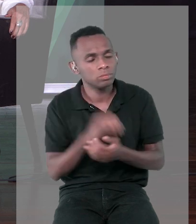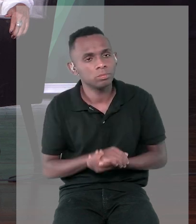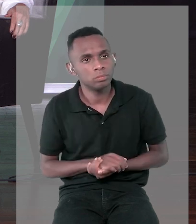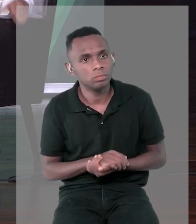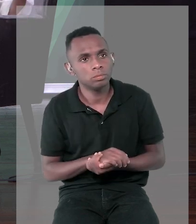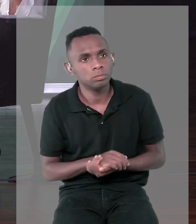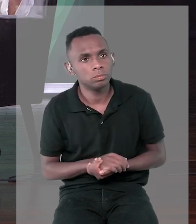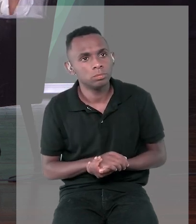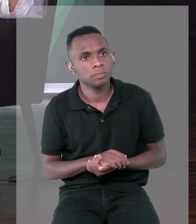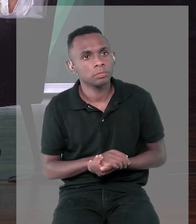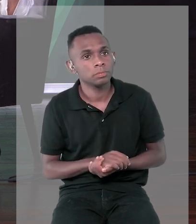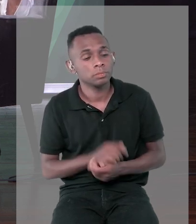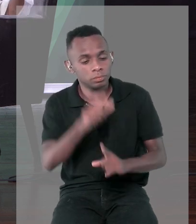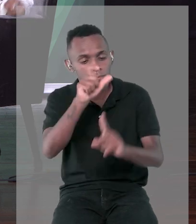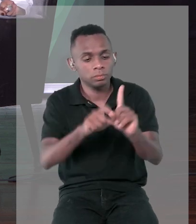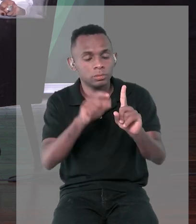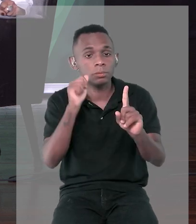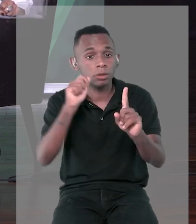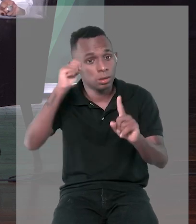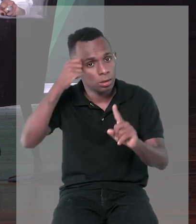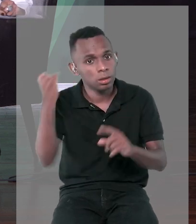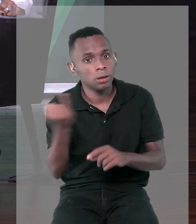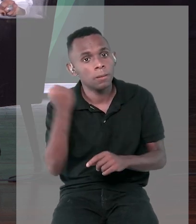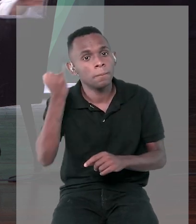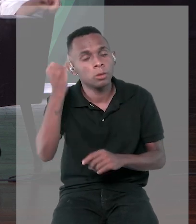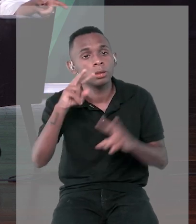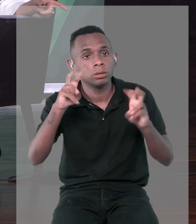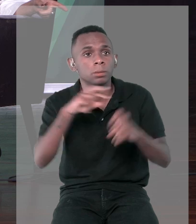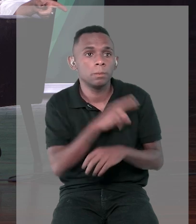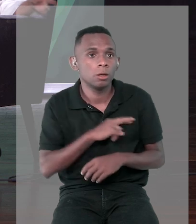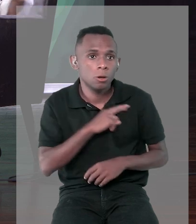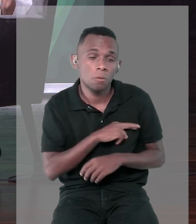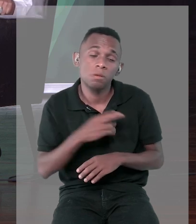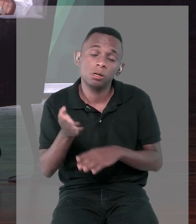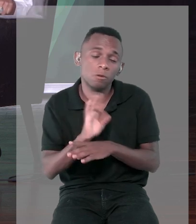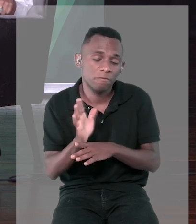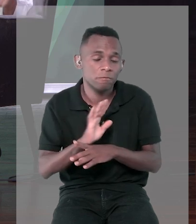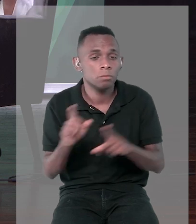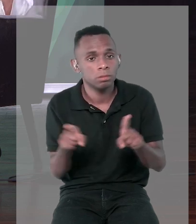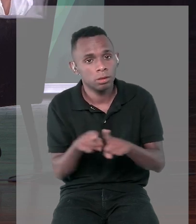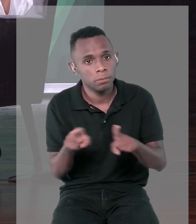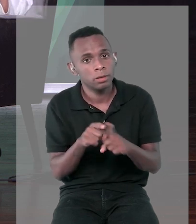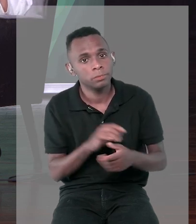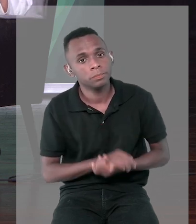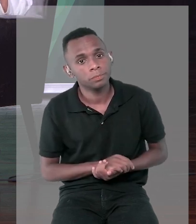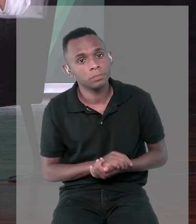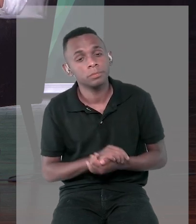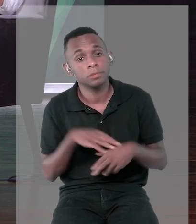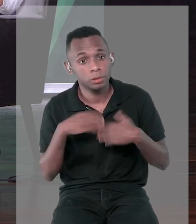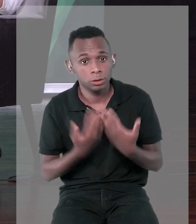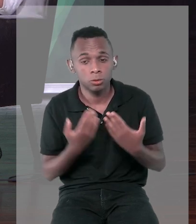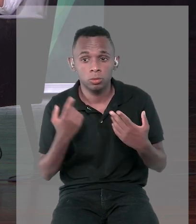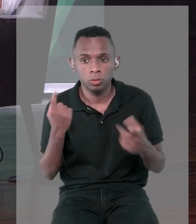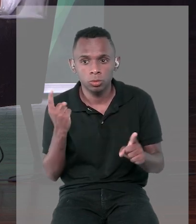Sabe? Então, essa figura da negra é muito importante no romance e no filme. Tanto que,